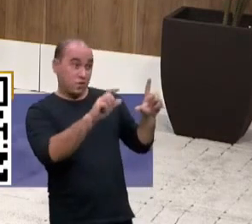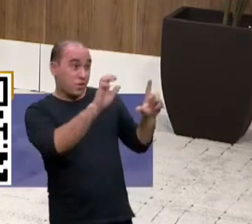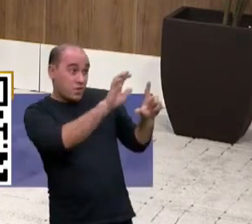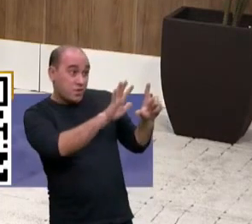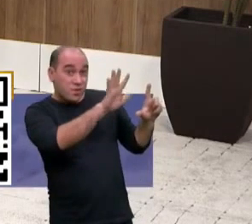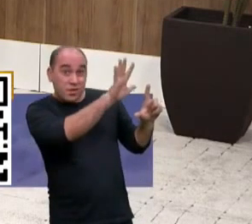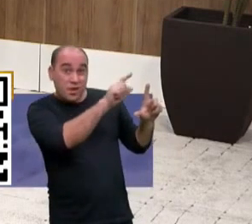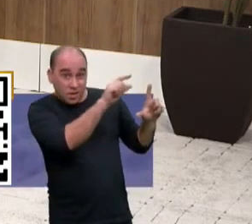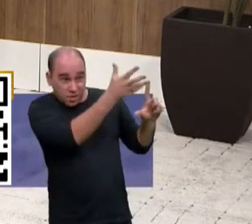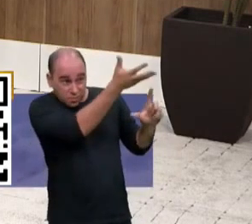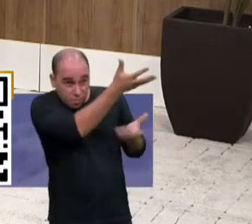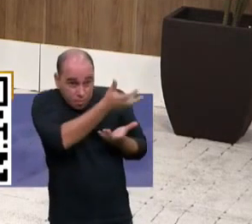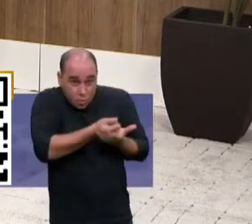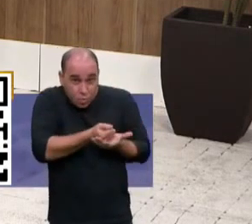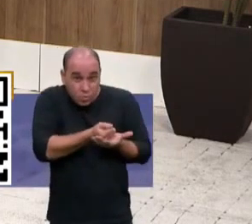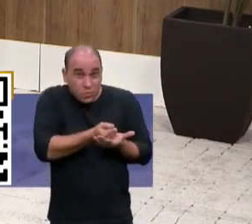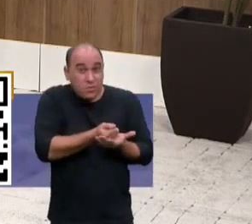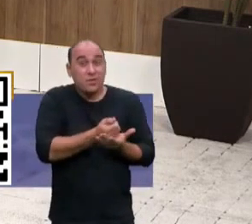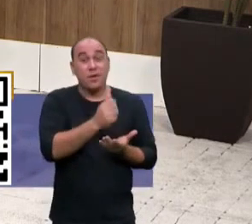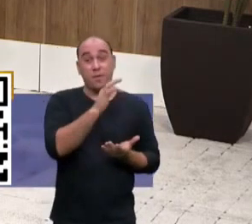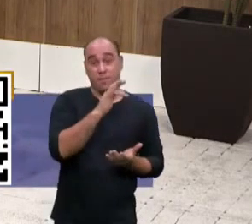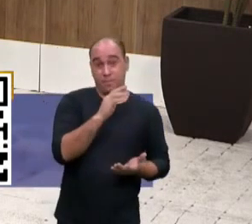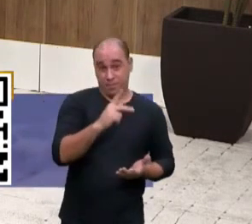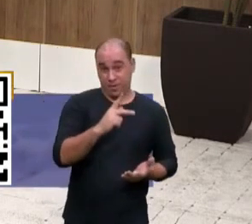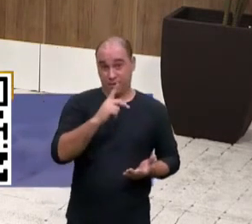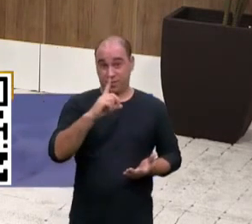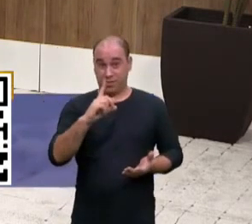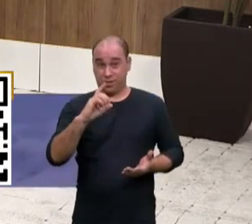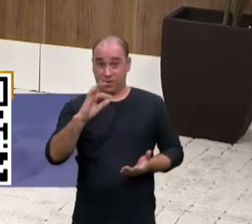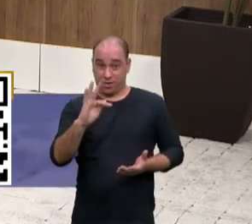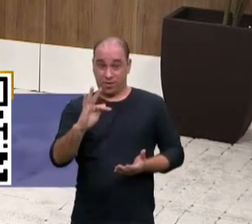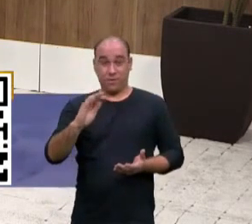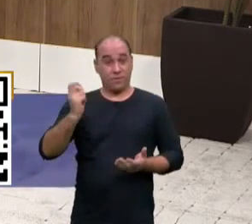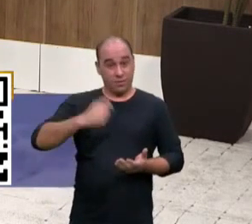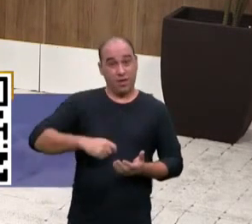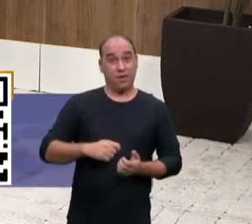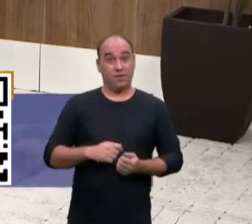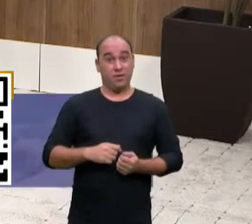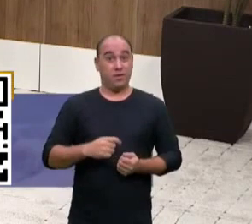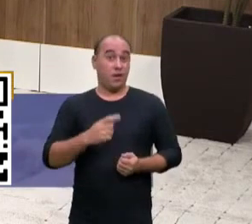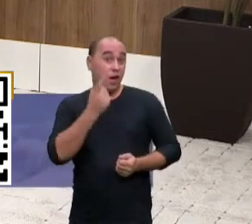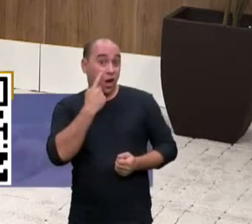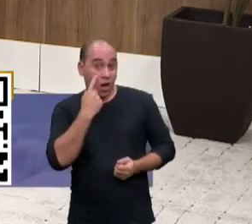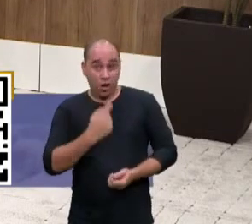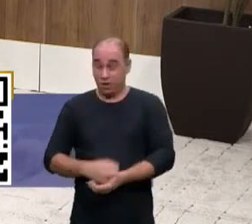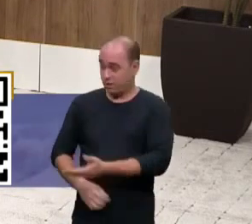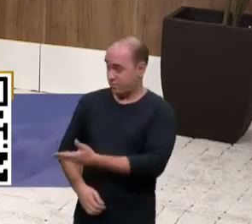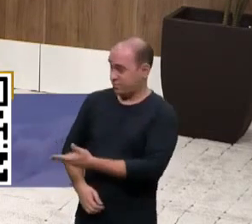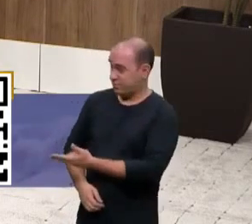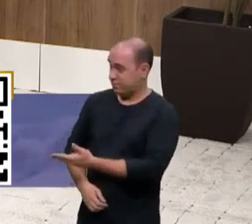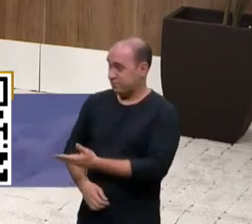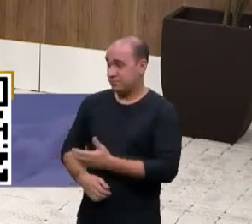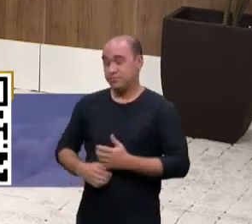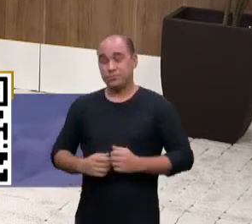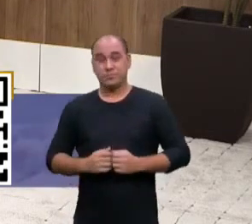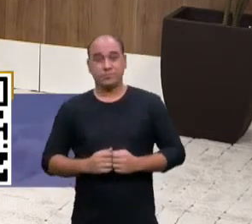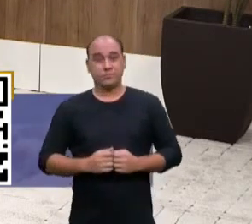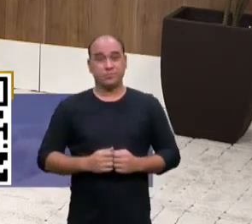versão digital desse estudo é só acessar novo tempo.com/Apocalipse Eu repito também novo